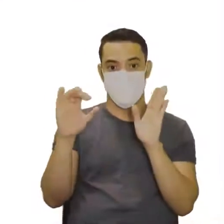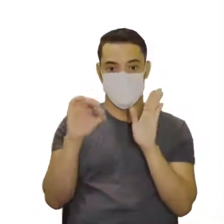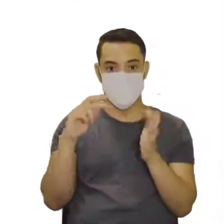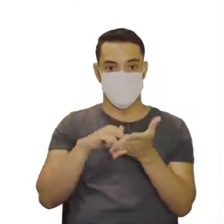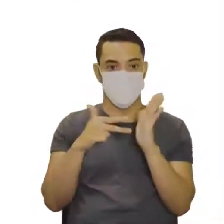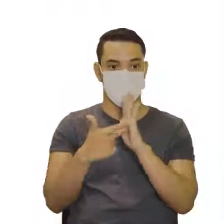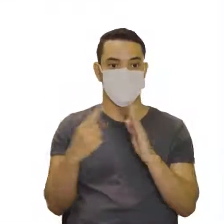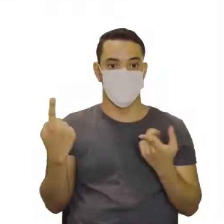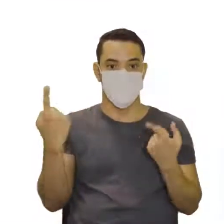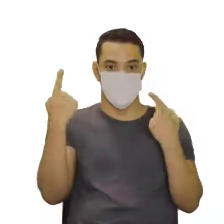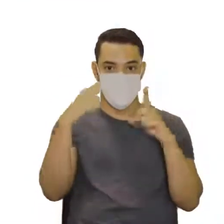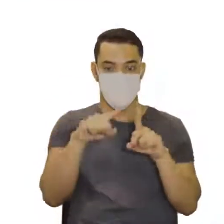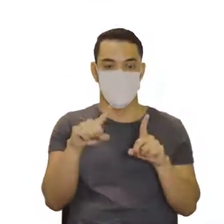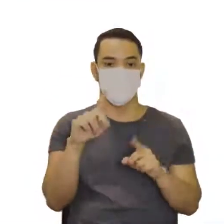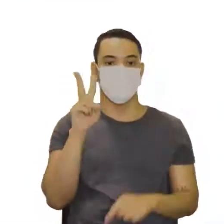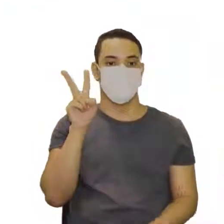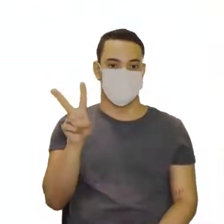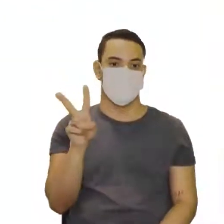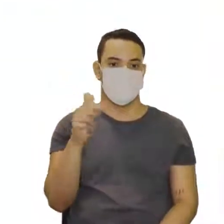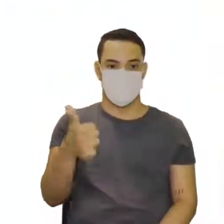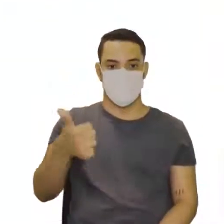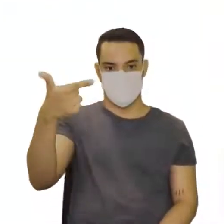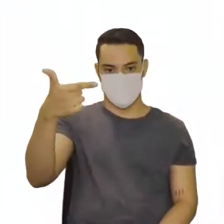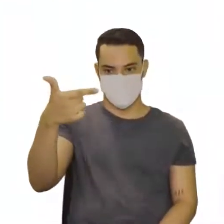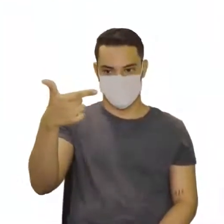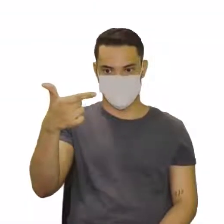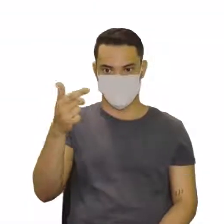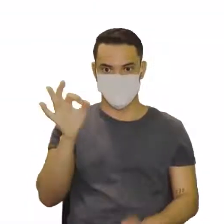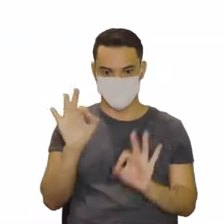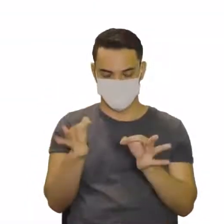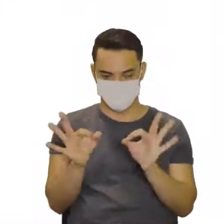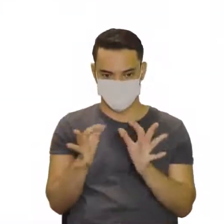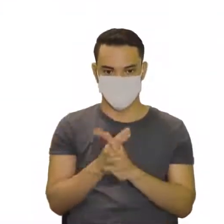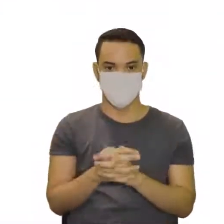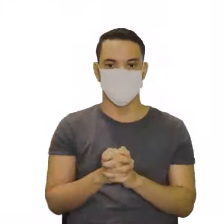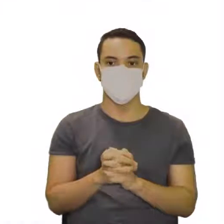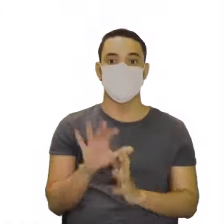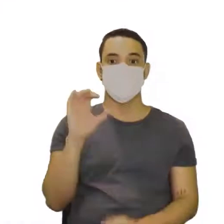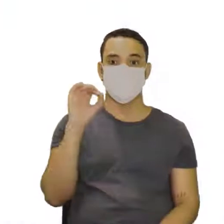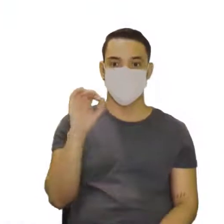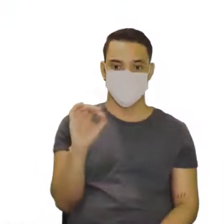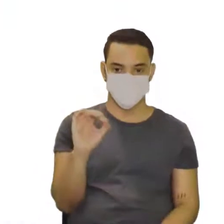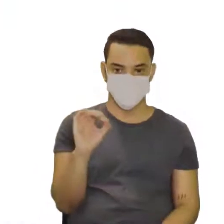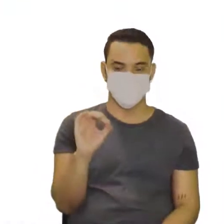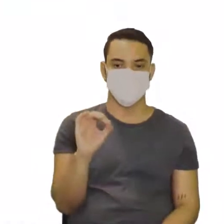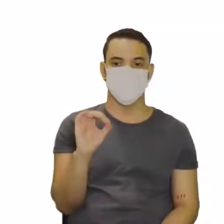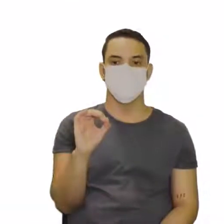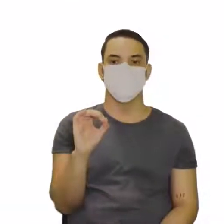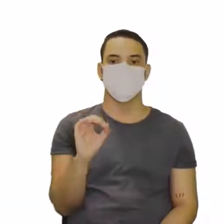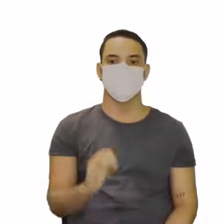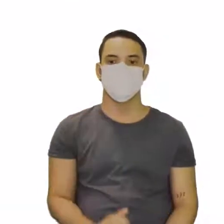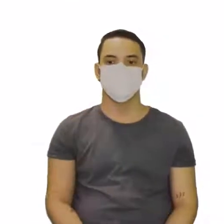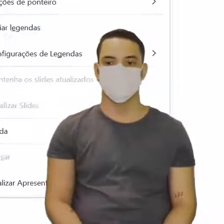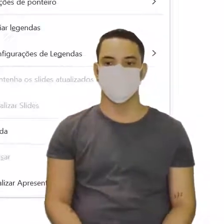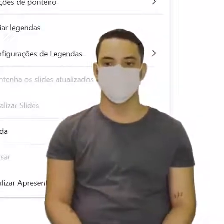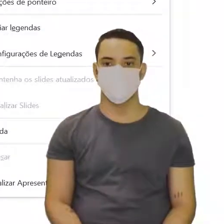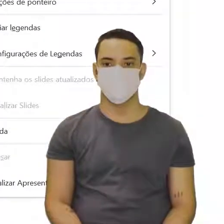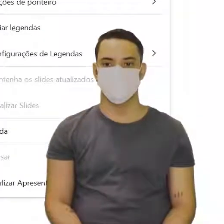força contra-eletromotriz é igual a 12, ok? Isso, ó, tá aqui, ó, zero. Quando isso aqui é zero,